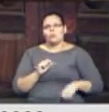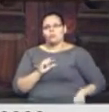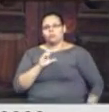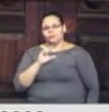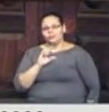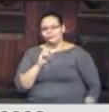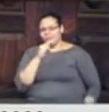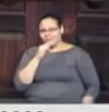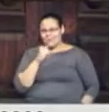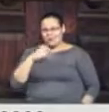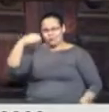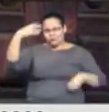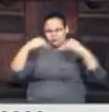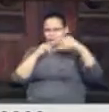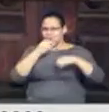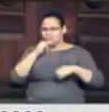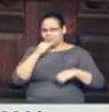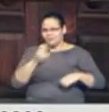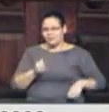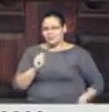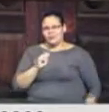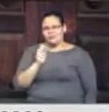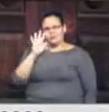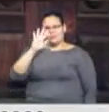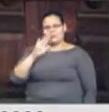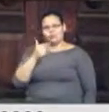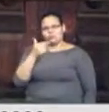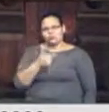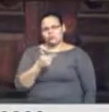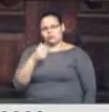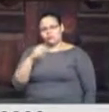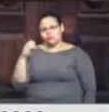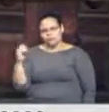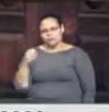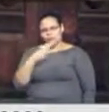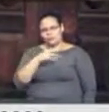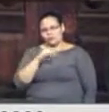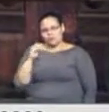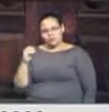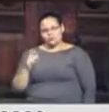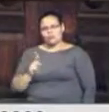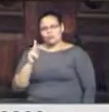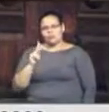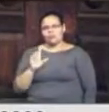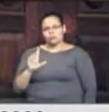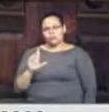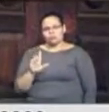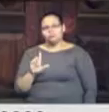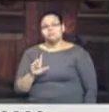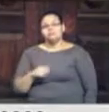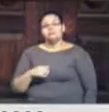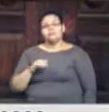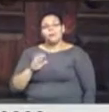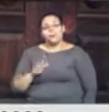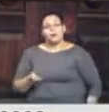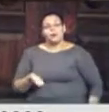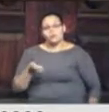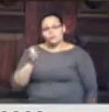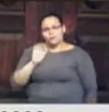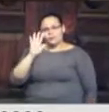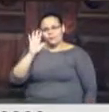da energia para 200 e 300 quilowatts, mas aumentando para